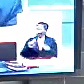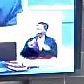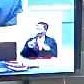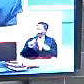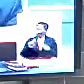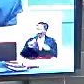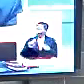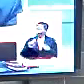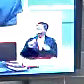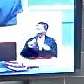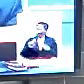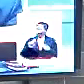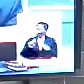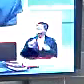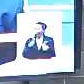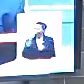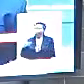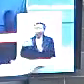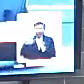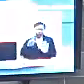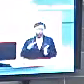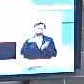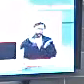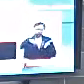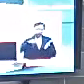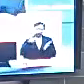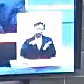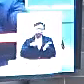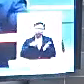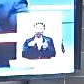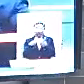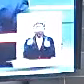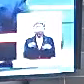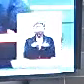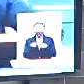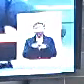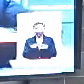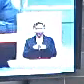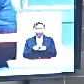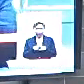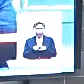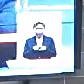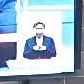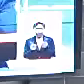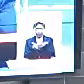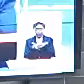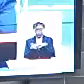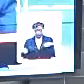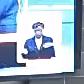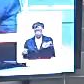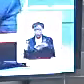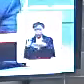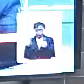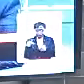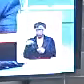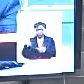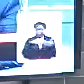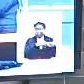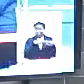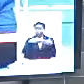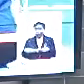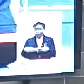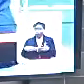concessão eu já tinha lido esse aqui que eu pedi também a assessoria que encaminha as